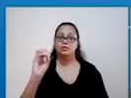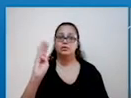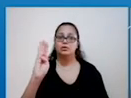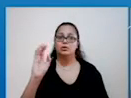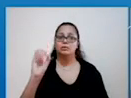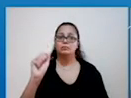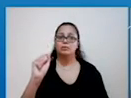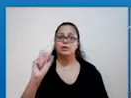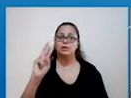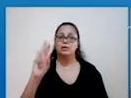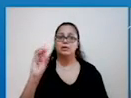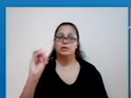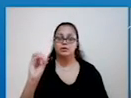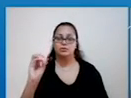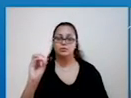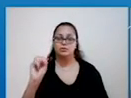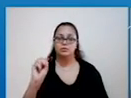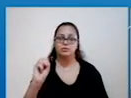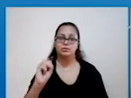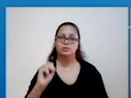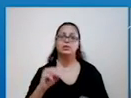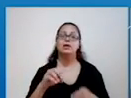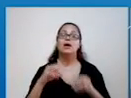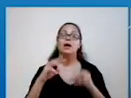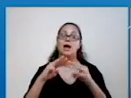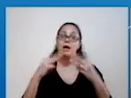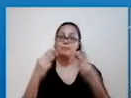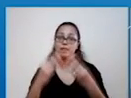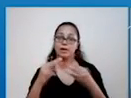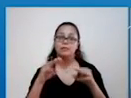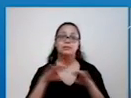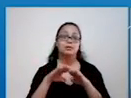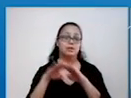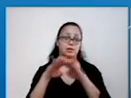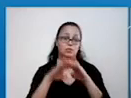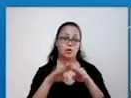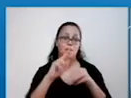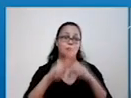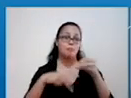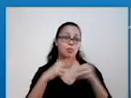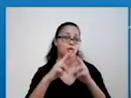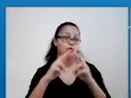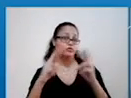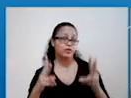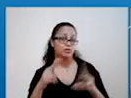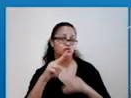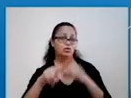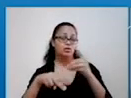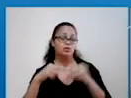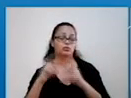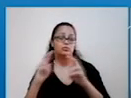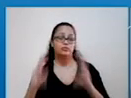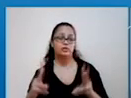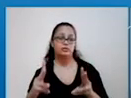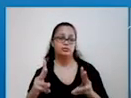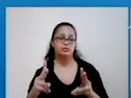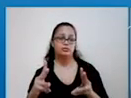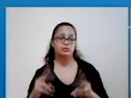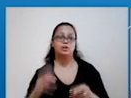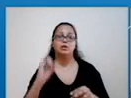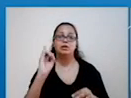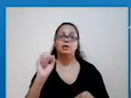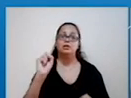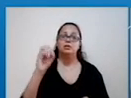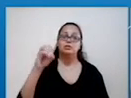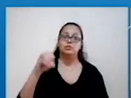ter o mesmo número de massa, mas diferentes números de prótons e nêutrons. E quando eles